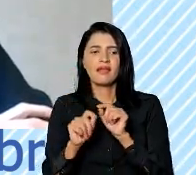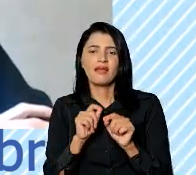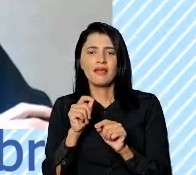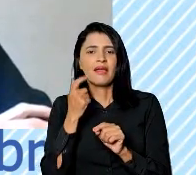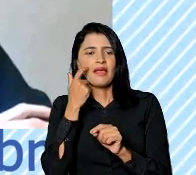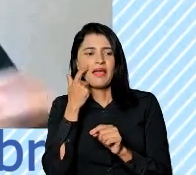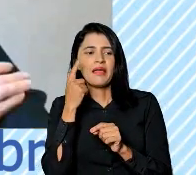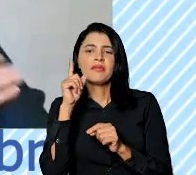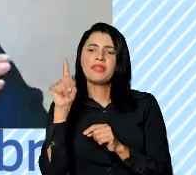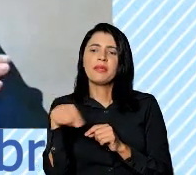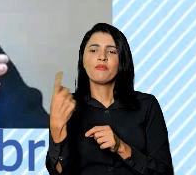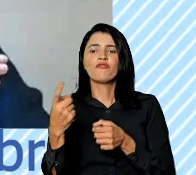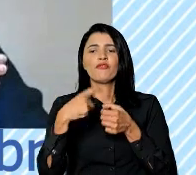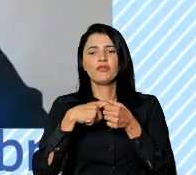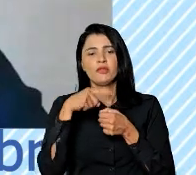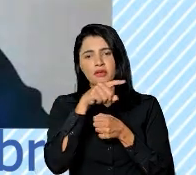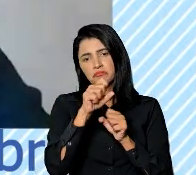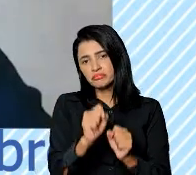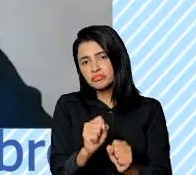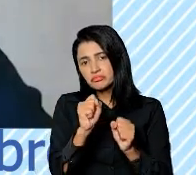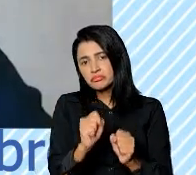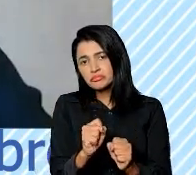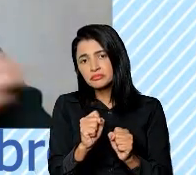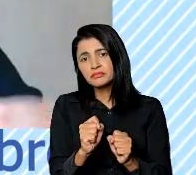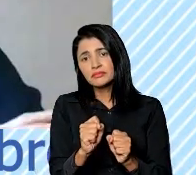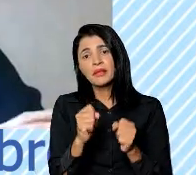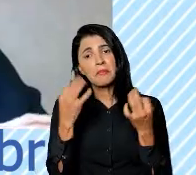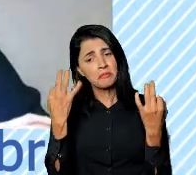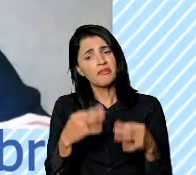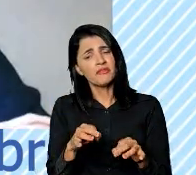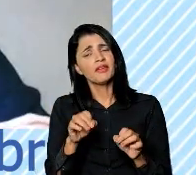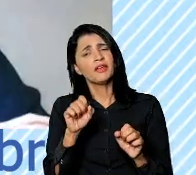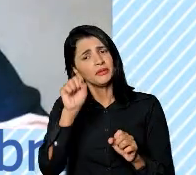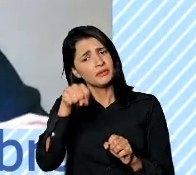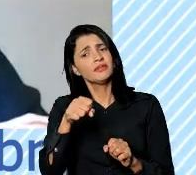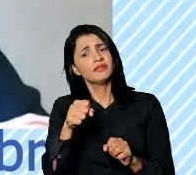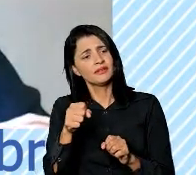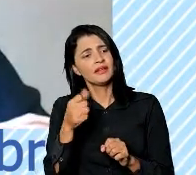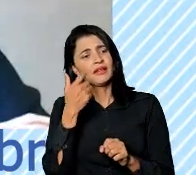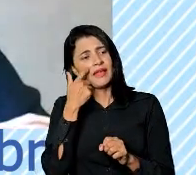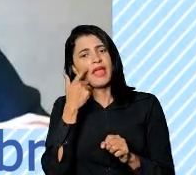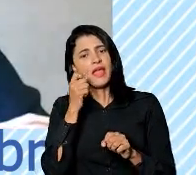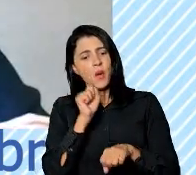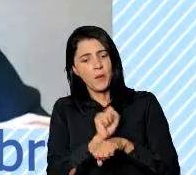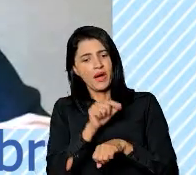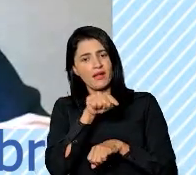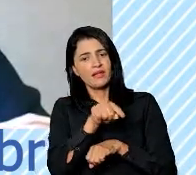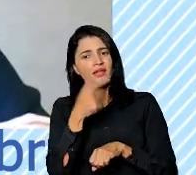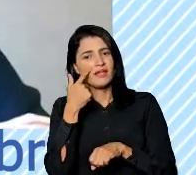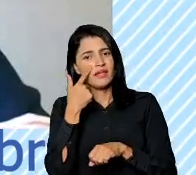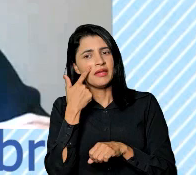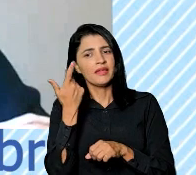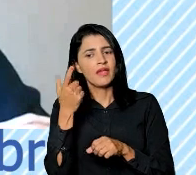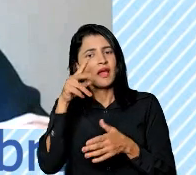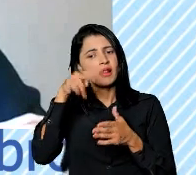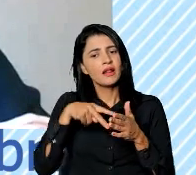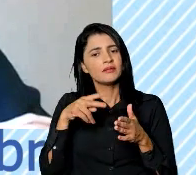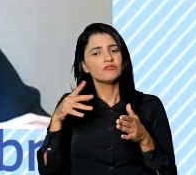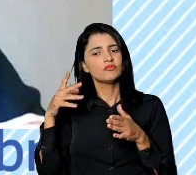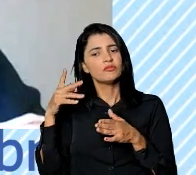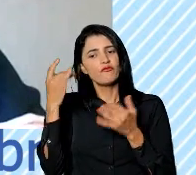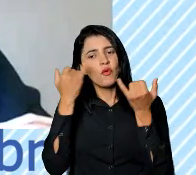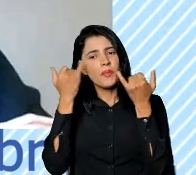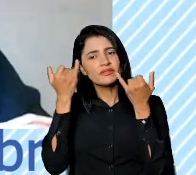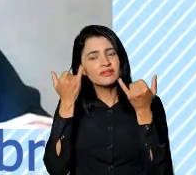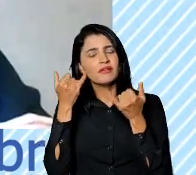e depois voltamos a você, pode ser? Perfeito, eu volto exatamente nesse ponto em que eu faço uma breve leitura aqui dos dados, e